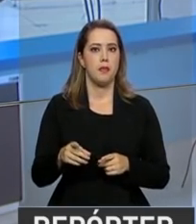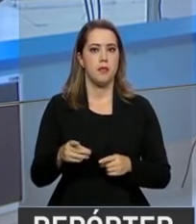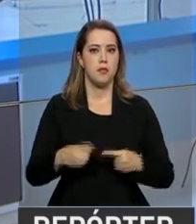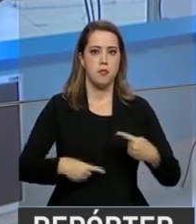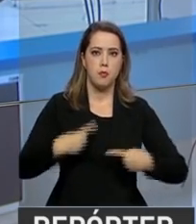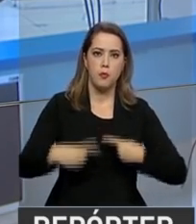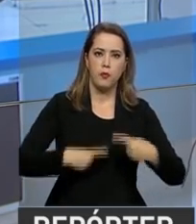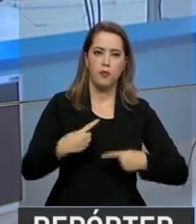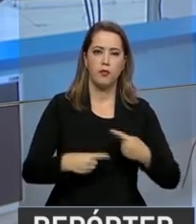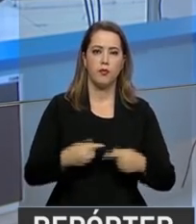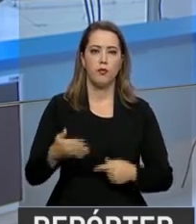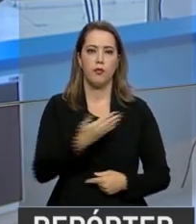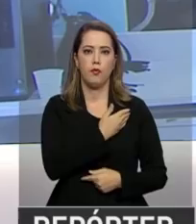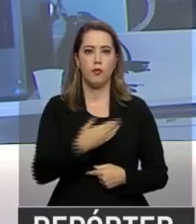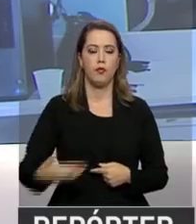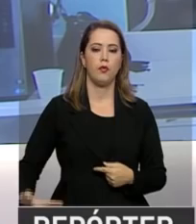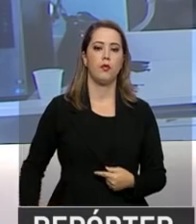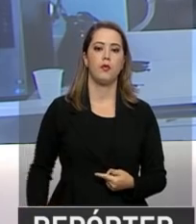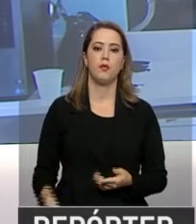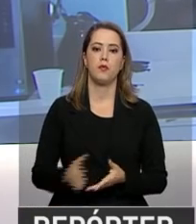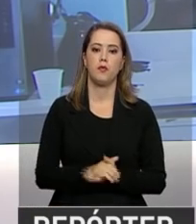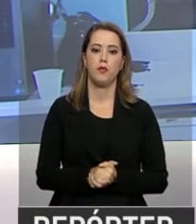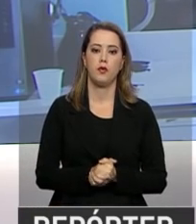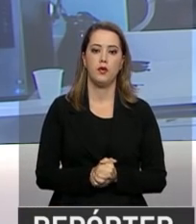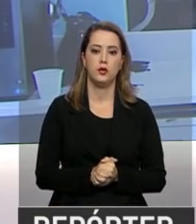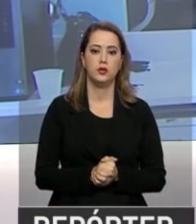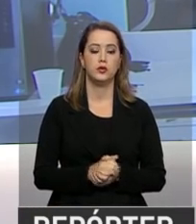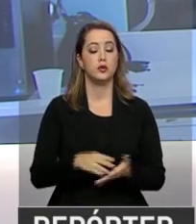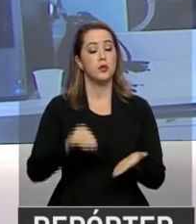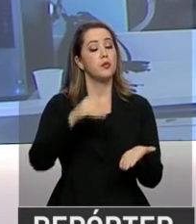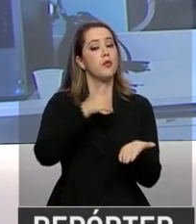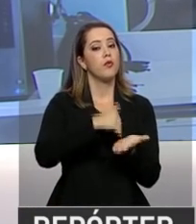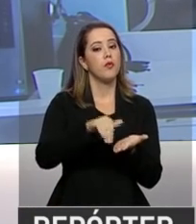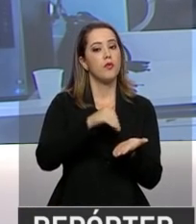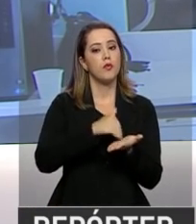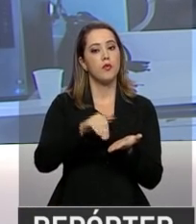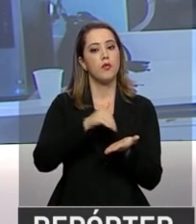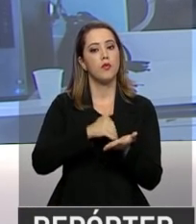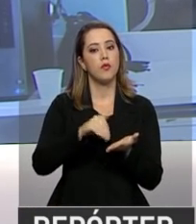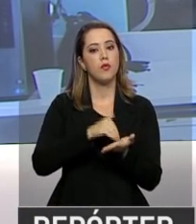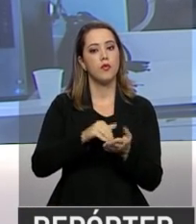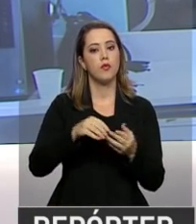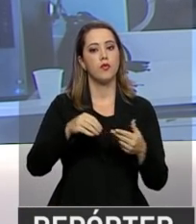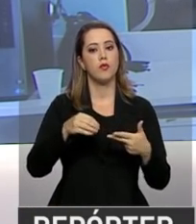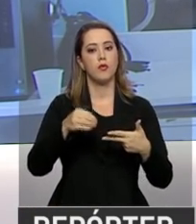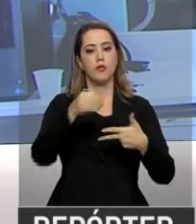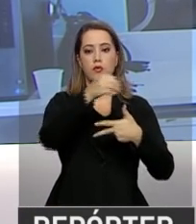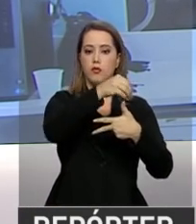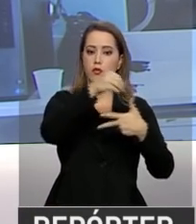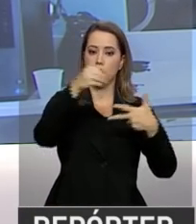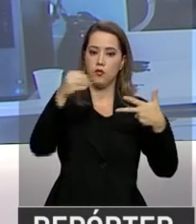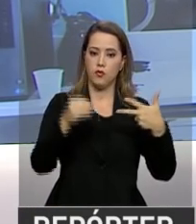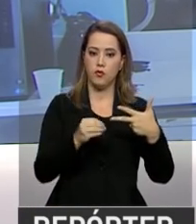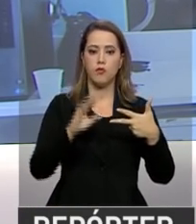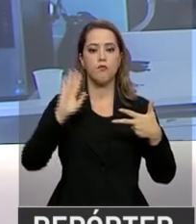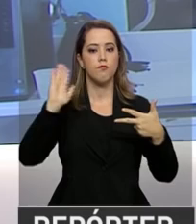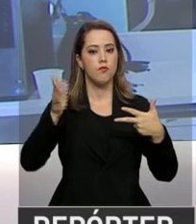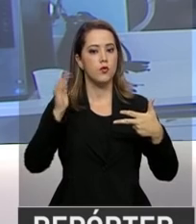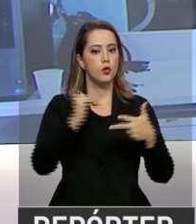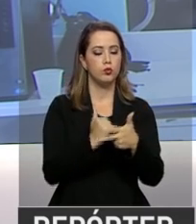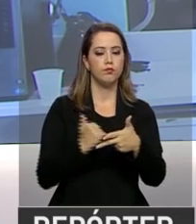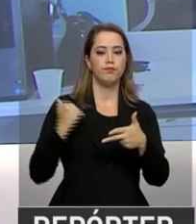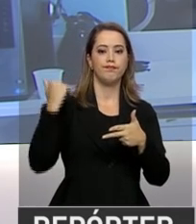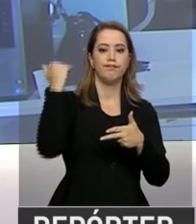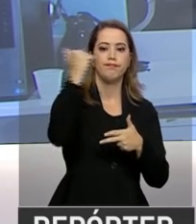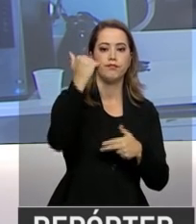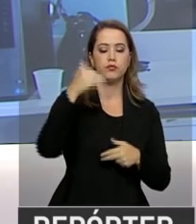e gestão governamental. As inscrições para o Exame Nacional do Ensino Médio deste ano ultrapassaram